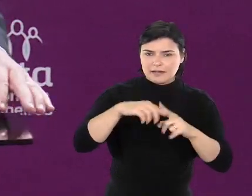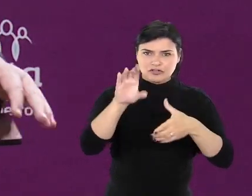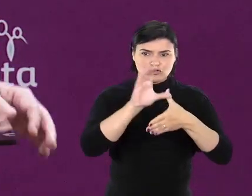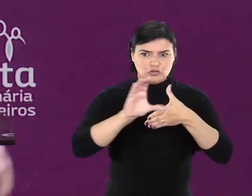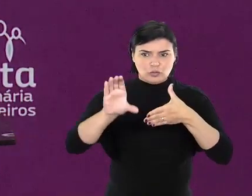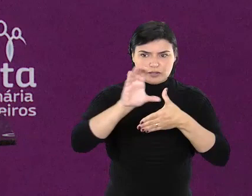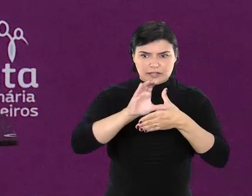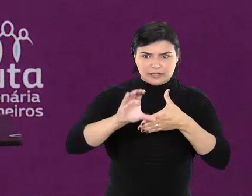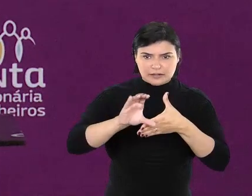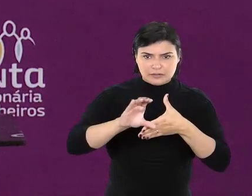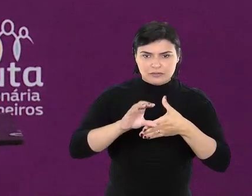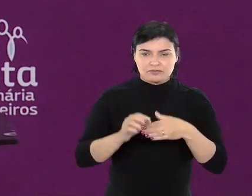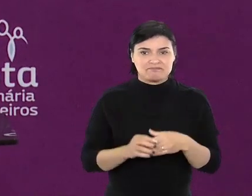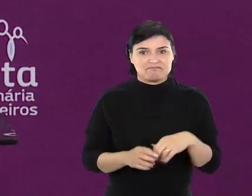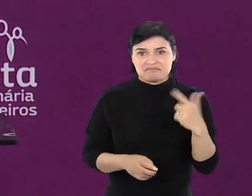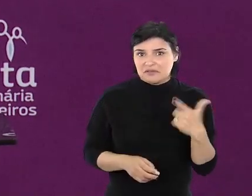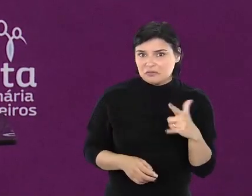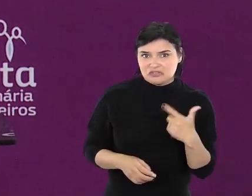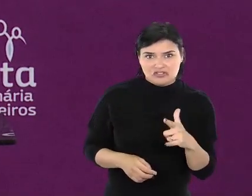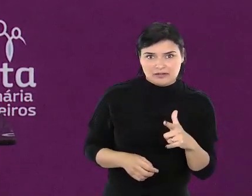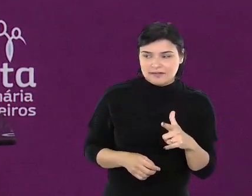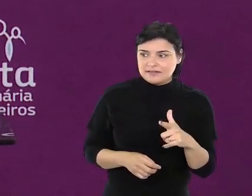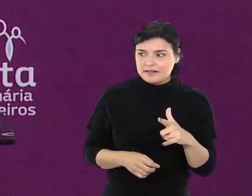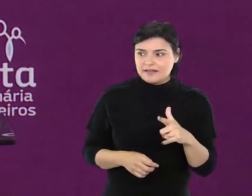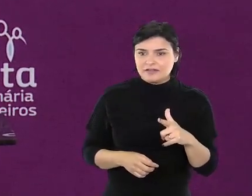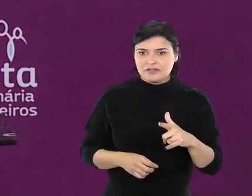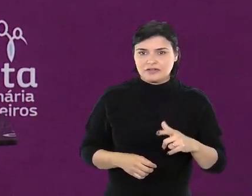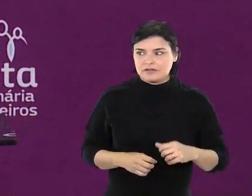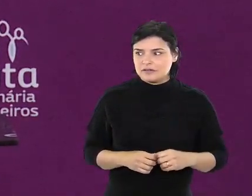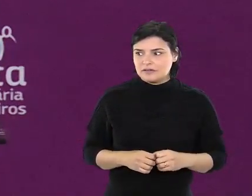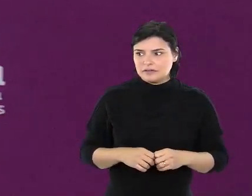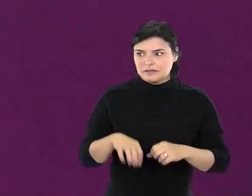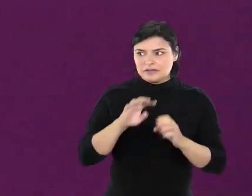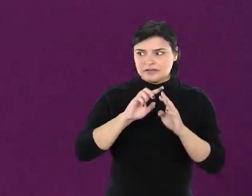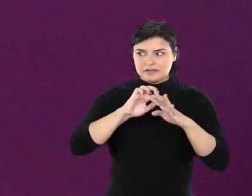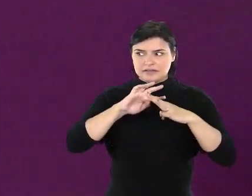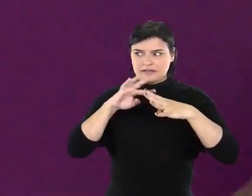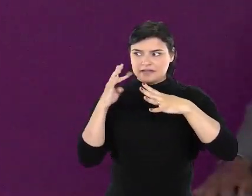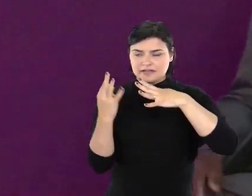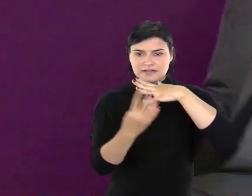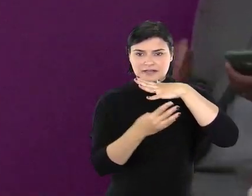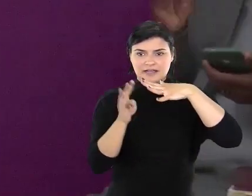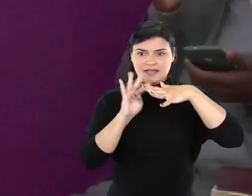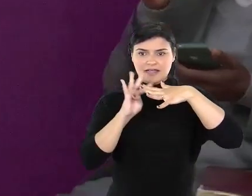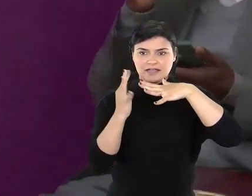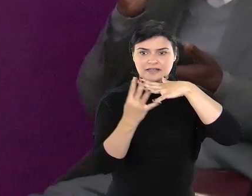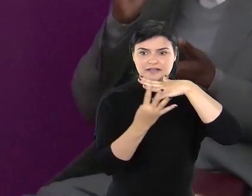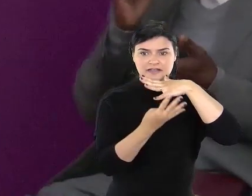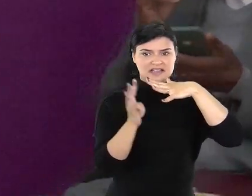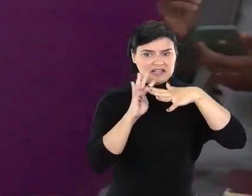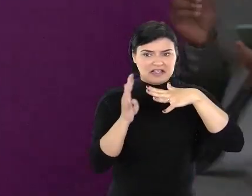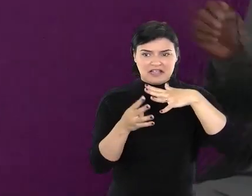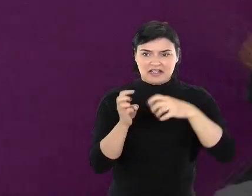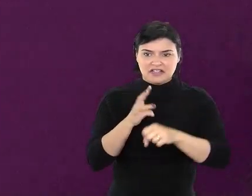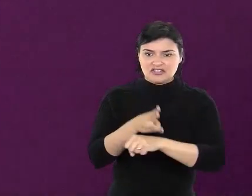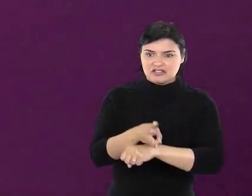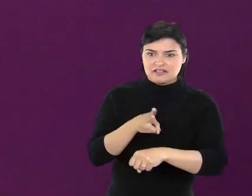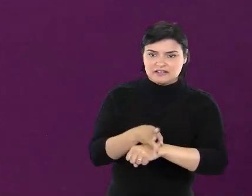tinha redes sociais não tinha Instagram não tinha Facebook